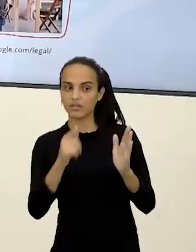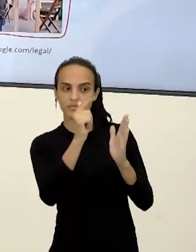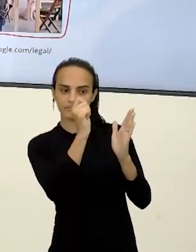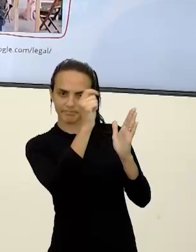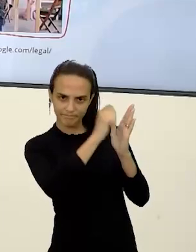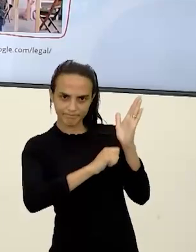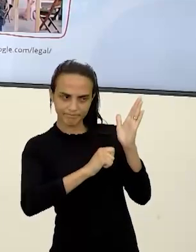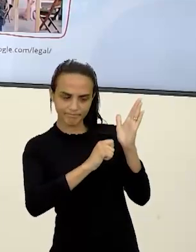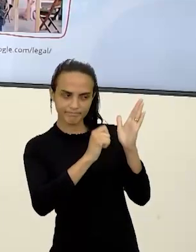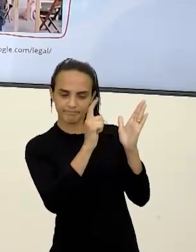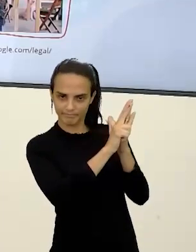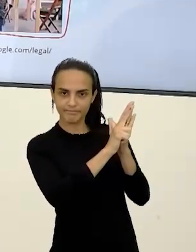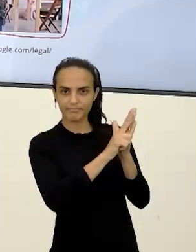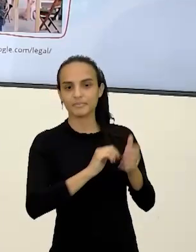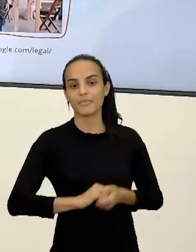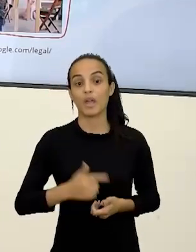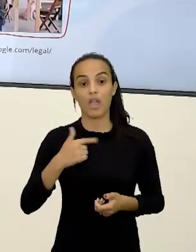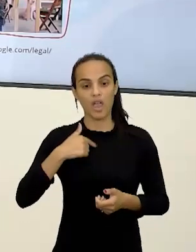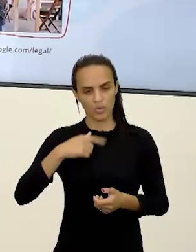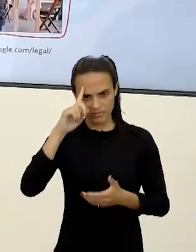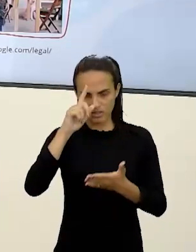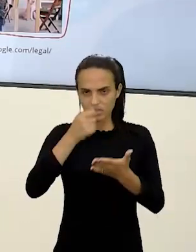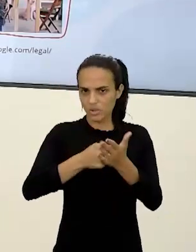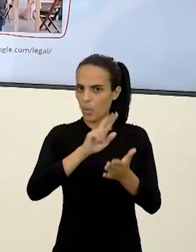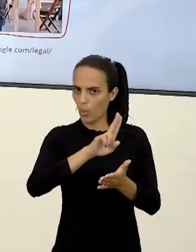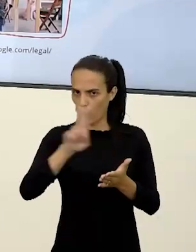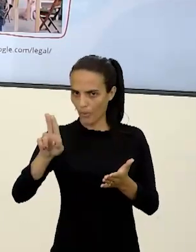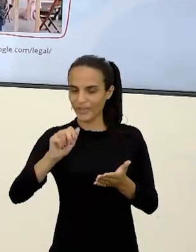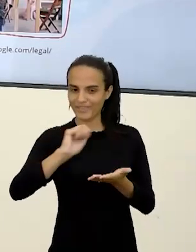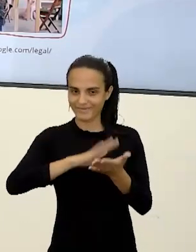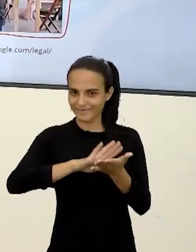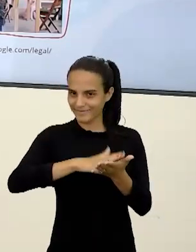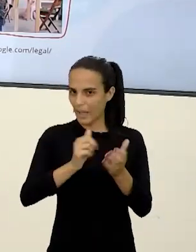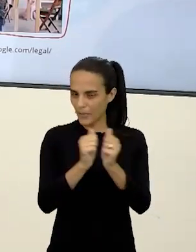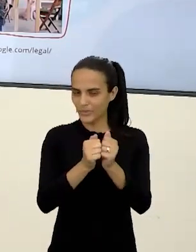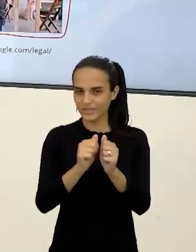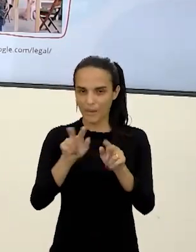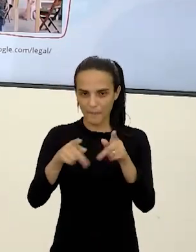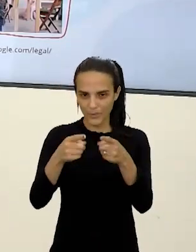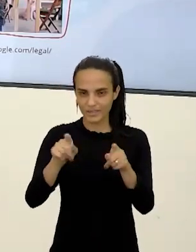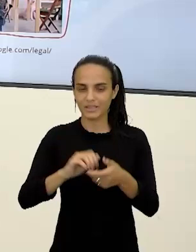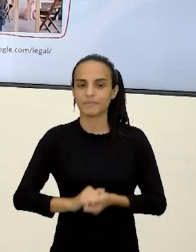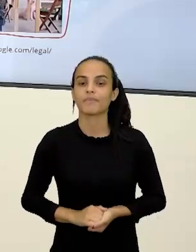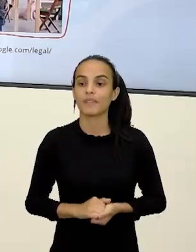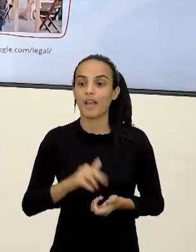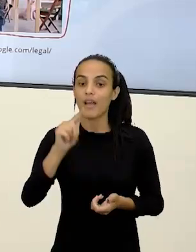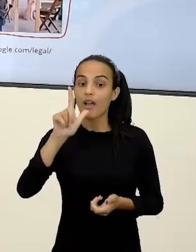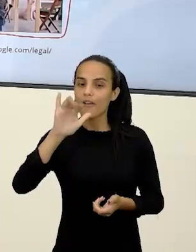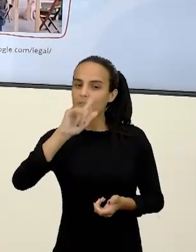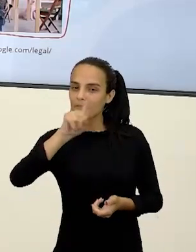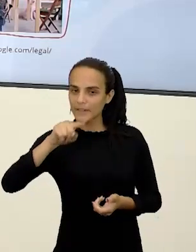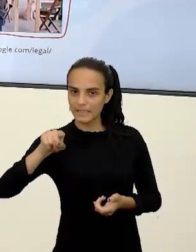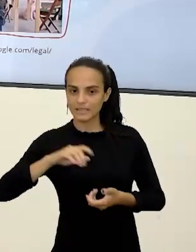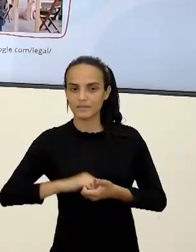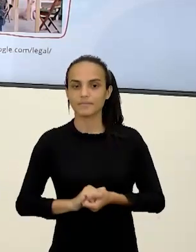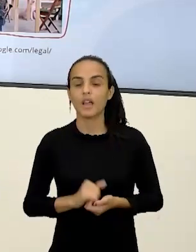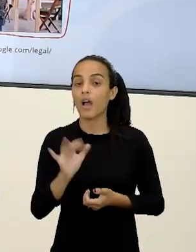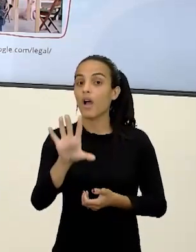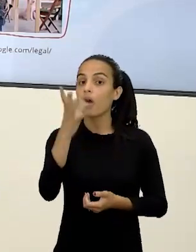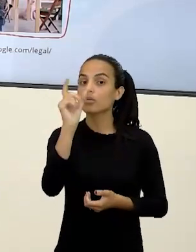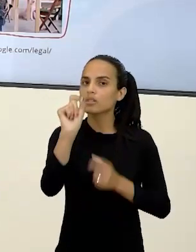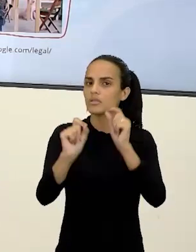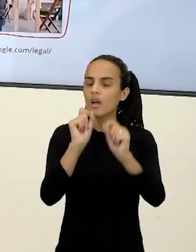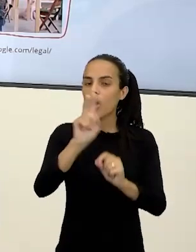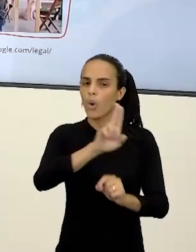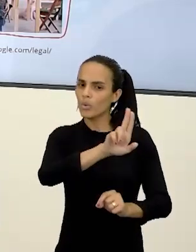decidi o nome da banda. Quer dizer, eu, leia-se Juliana. Flits. E aí, o que acontece? Esse nome